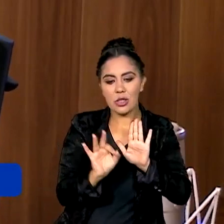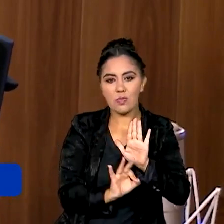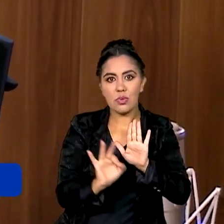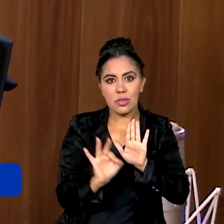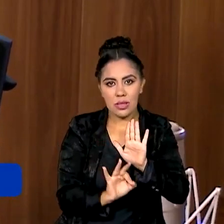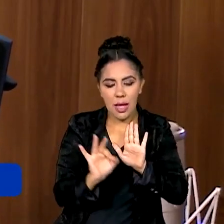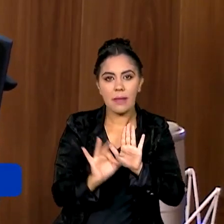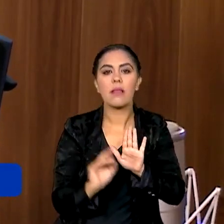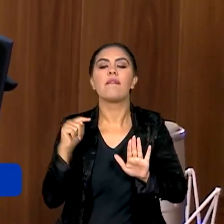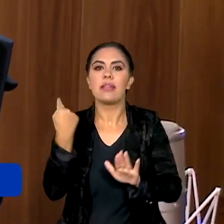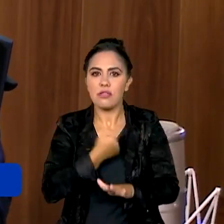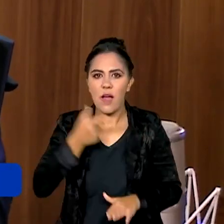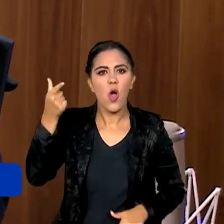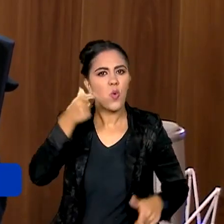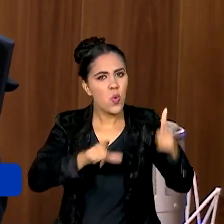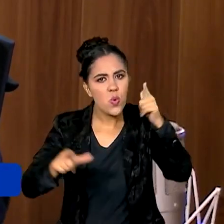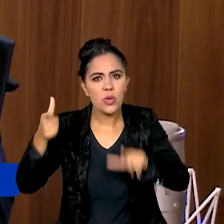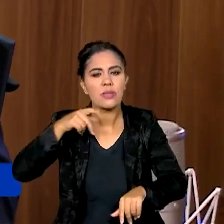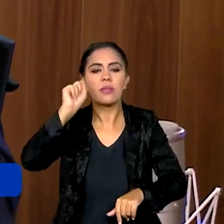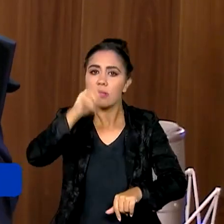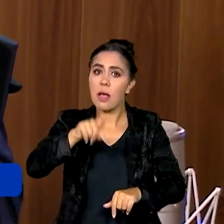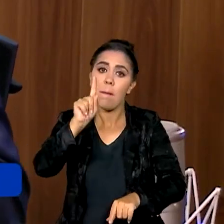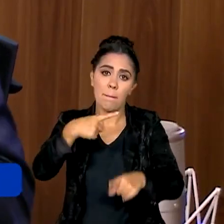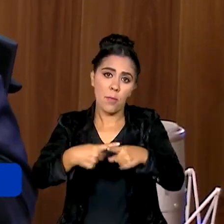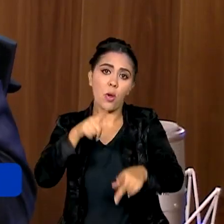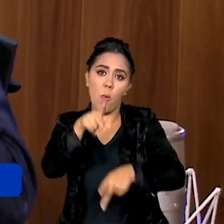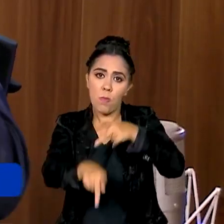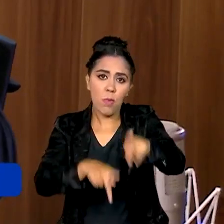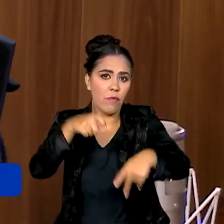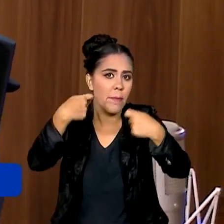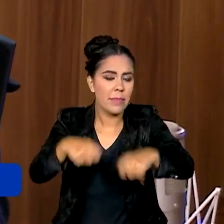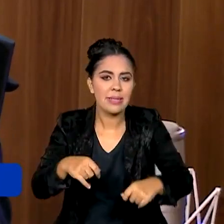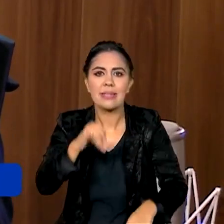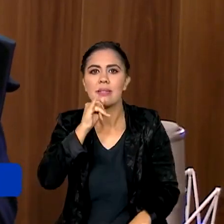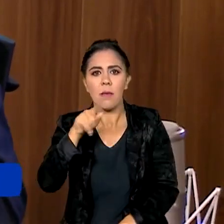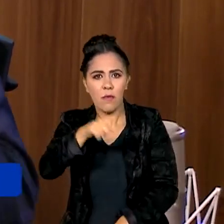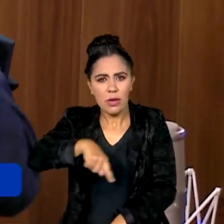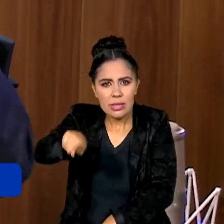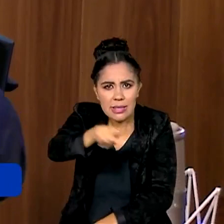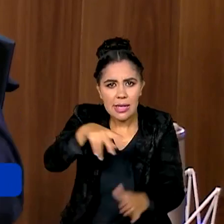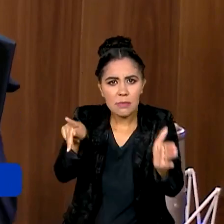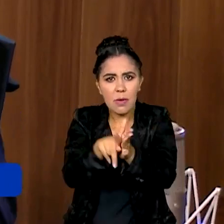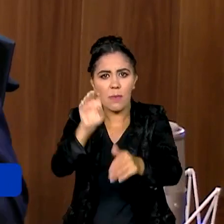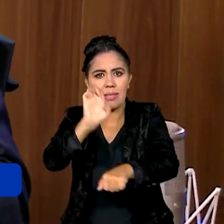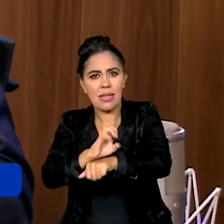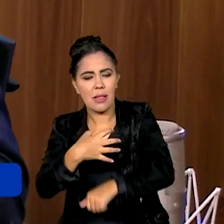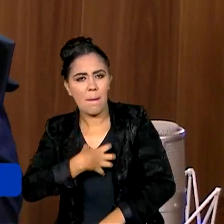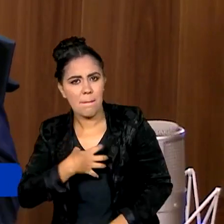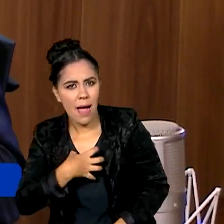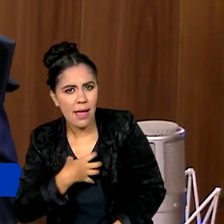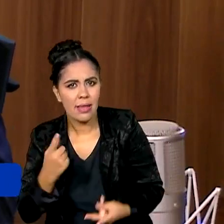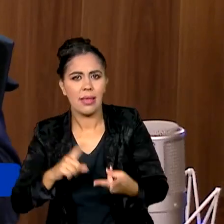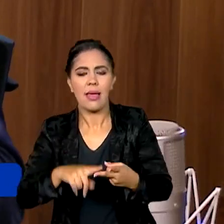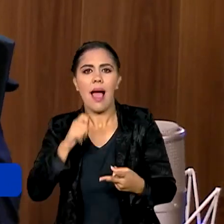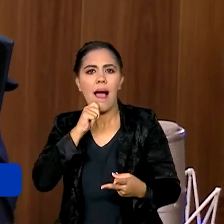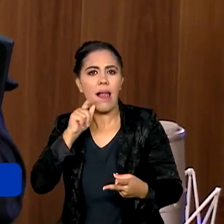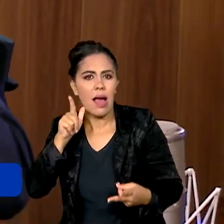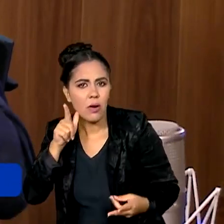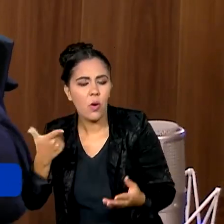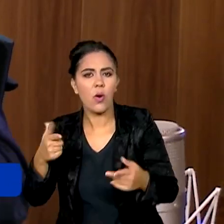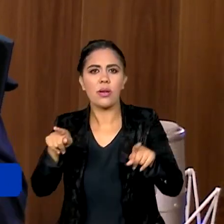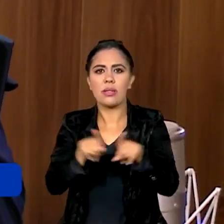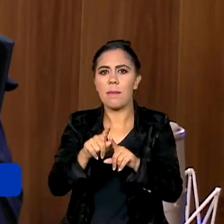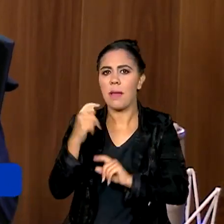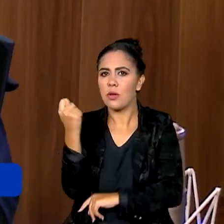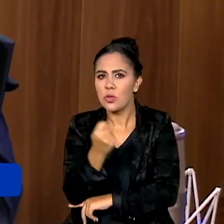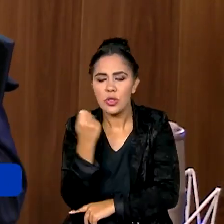continuar gerando emprego, que é o que o povo precisa. Quem está na Bahia, em Alagoas, no Paraná, no Rio Grande do Sul, em São Paulo, as pessoas querem emprego